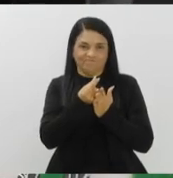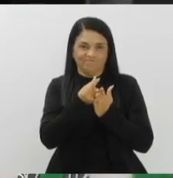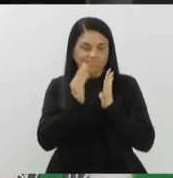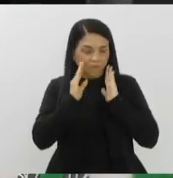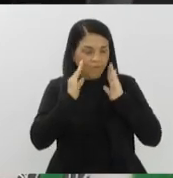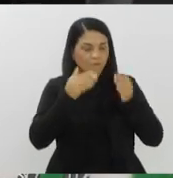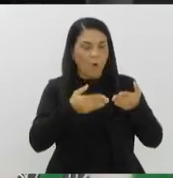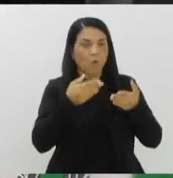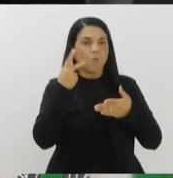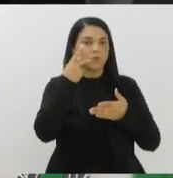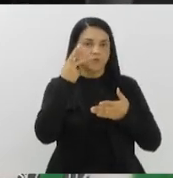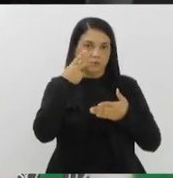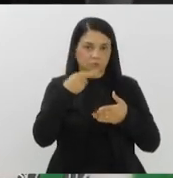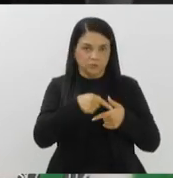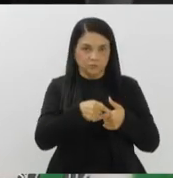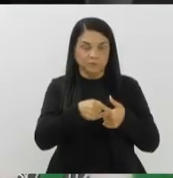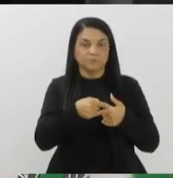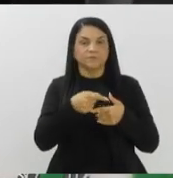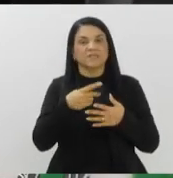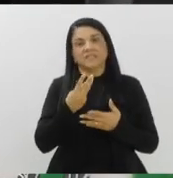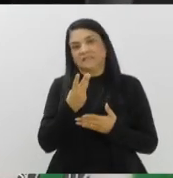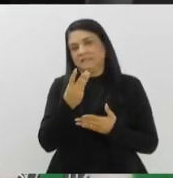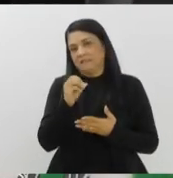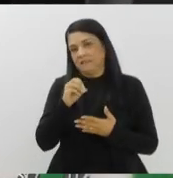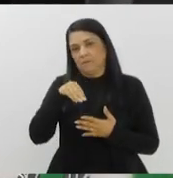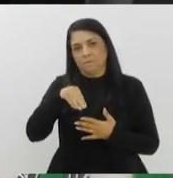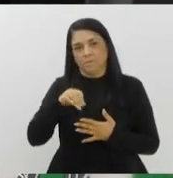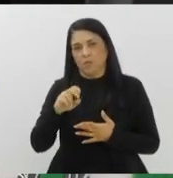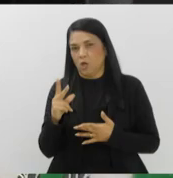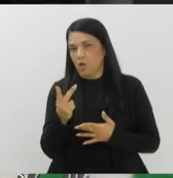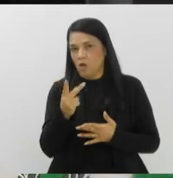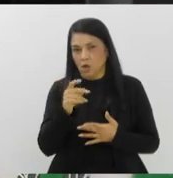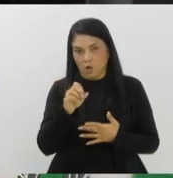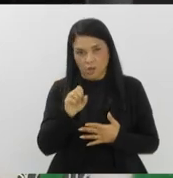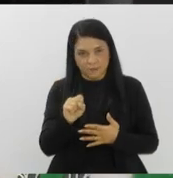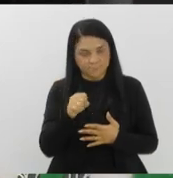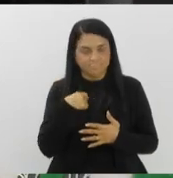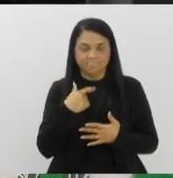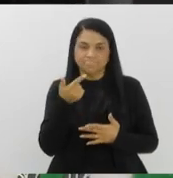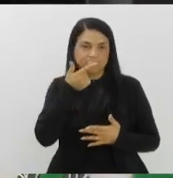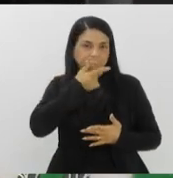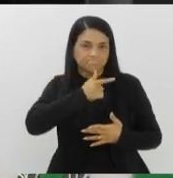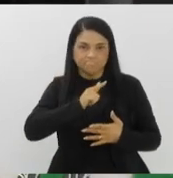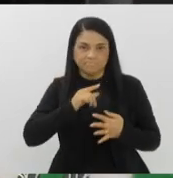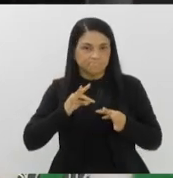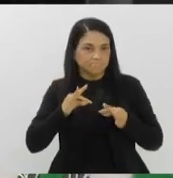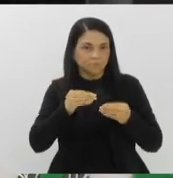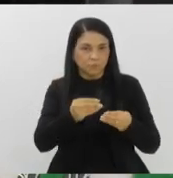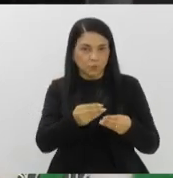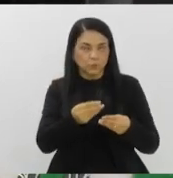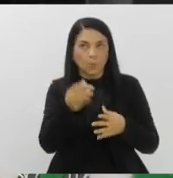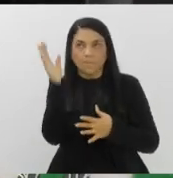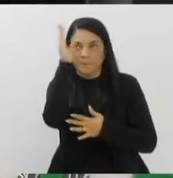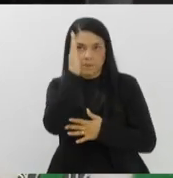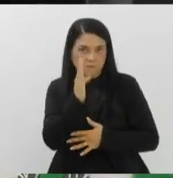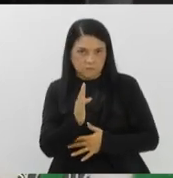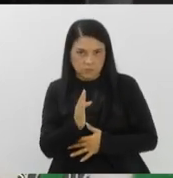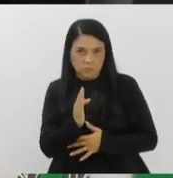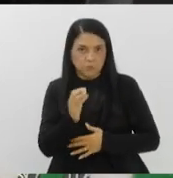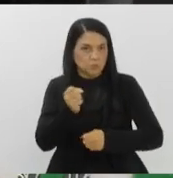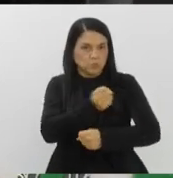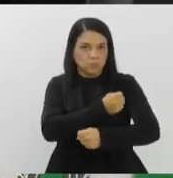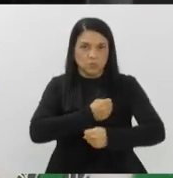que, obviamente, 30 milhões não vai gerir toda uma situação no Brasil inteiro. Só para vocês